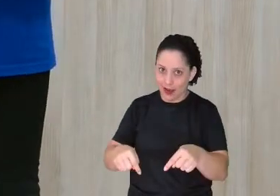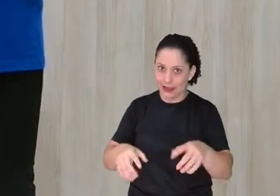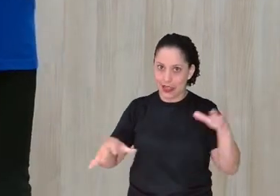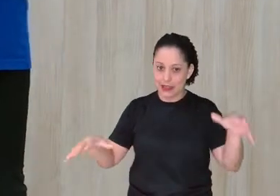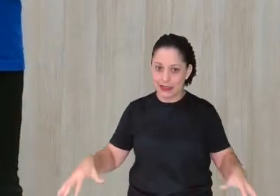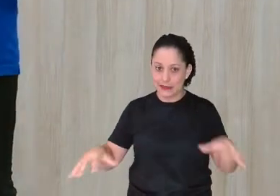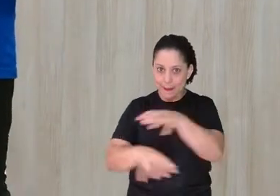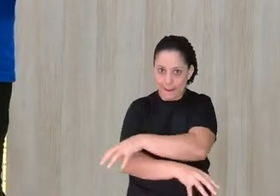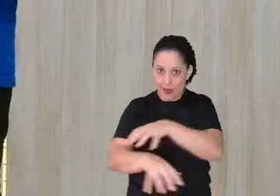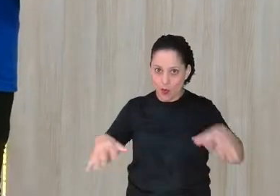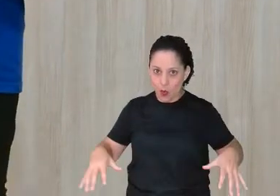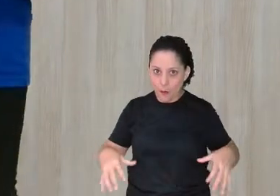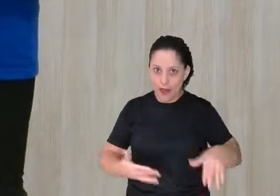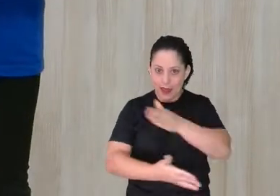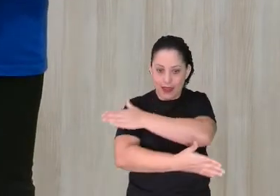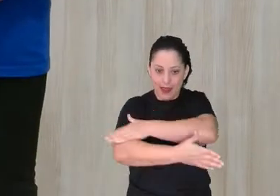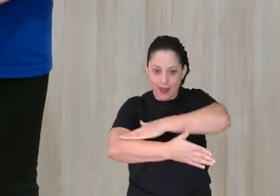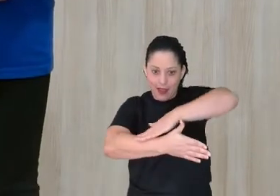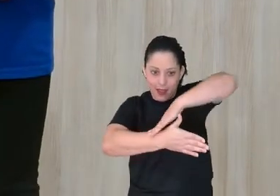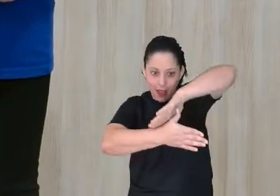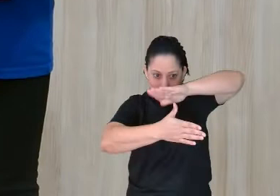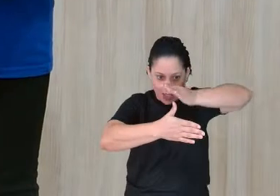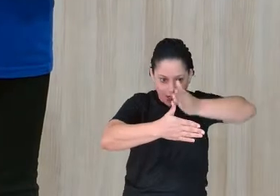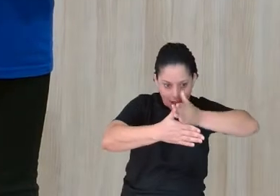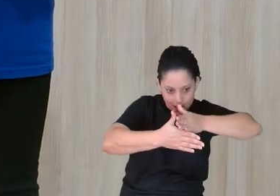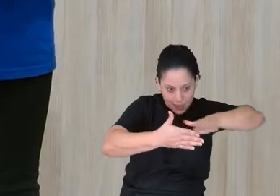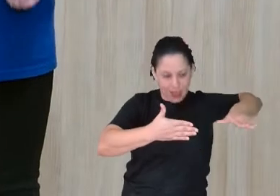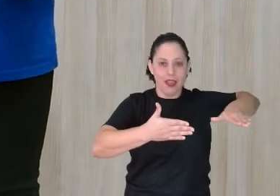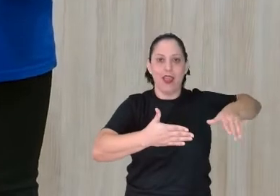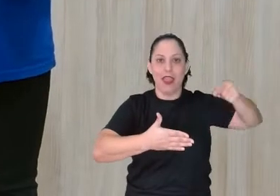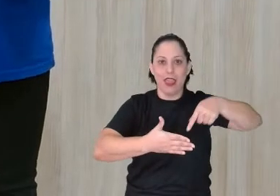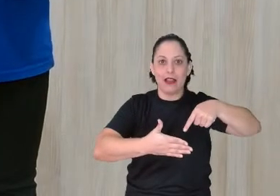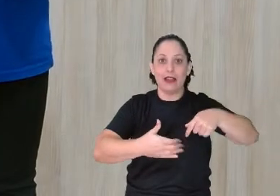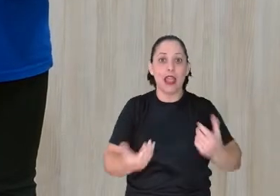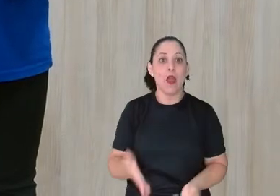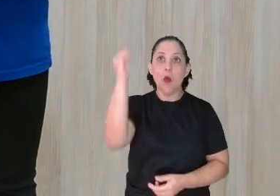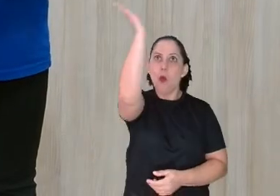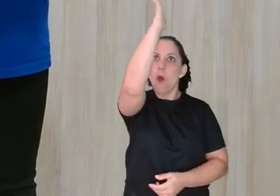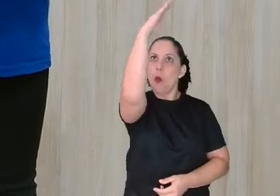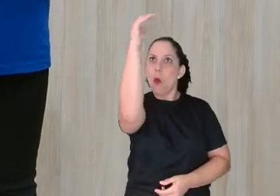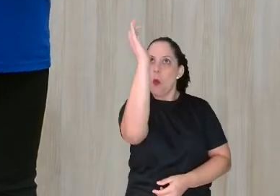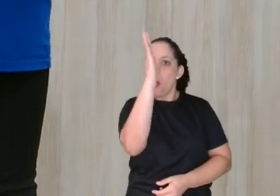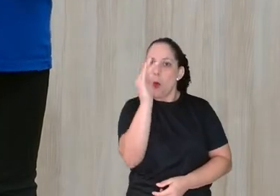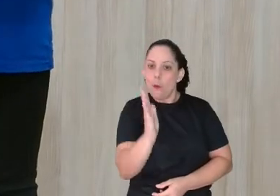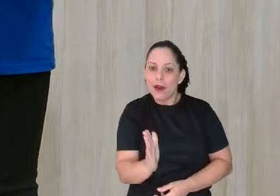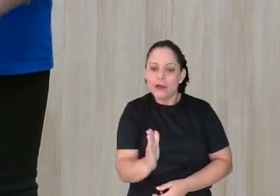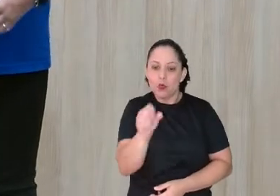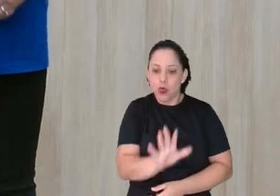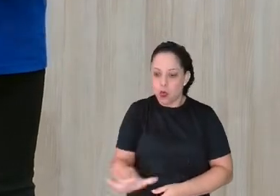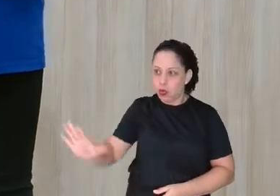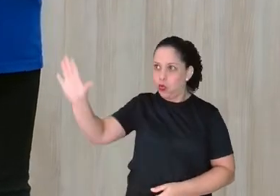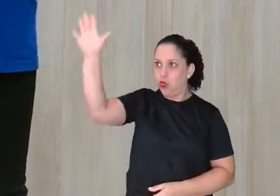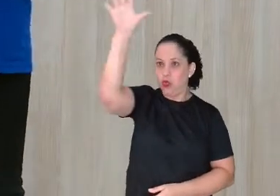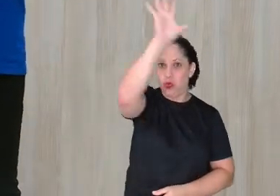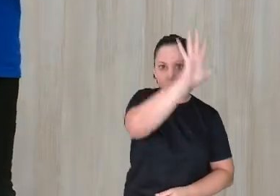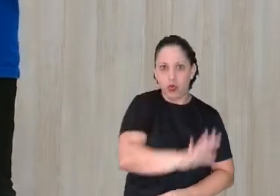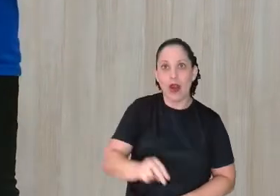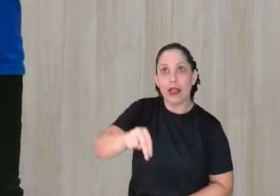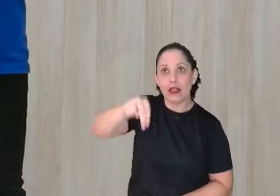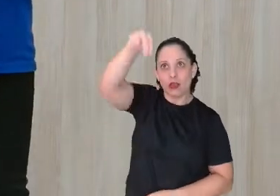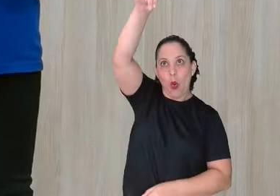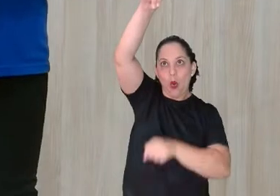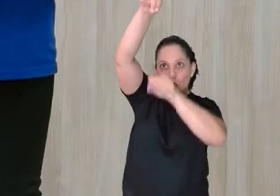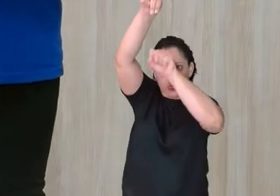bioma, ele chegava quase do norte ao sul do Brasil. E à medida que, vamos dizer